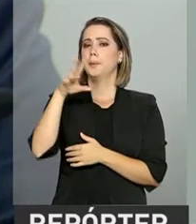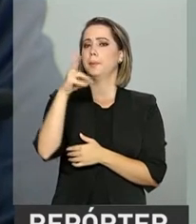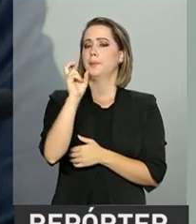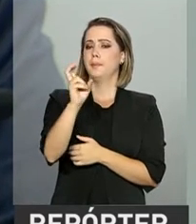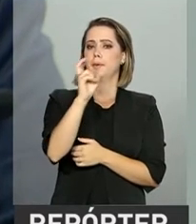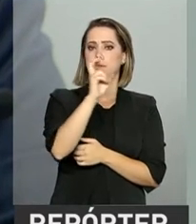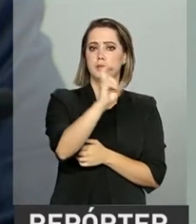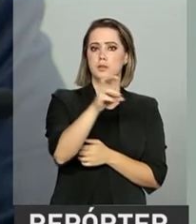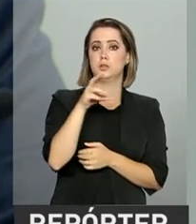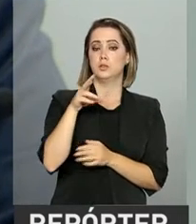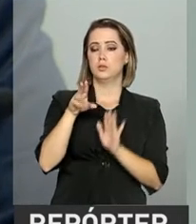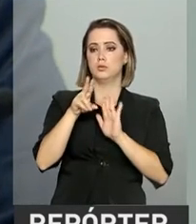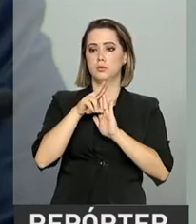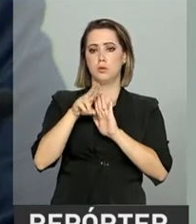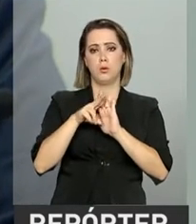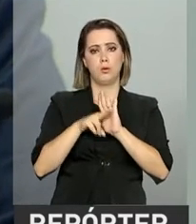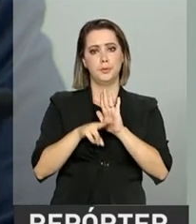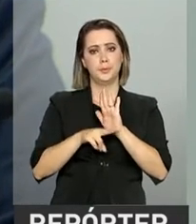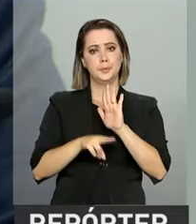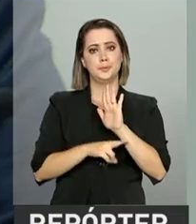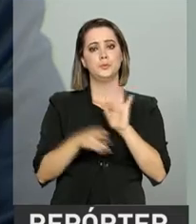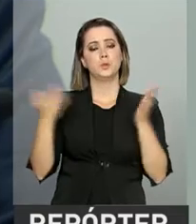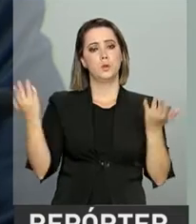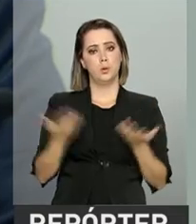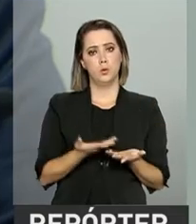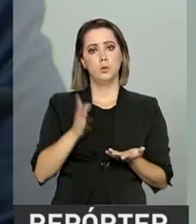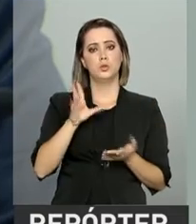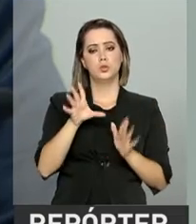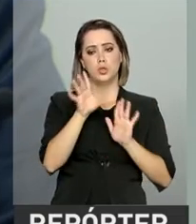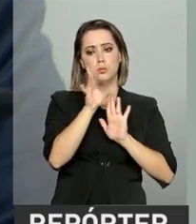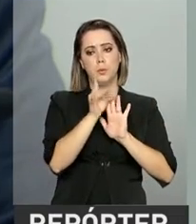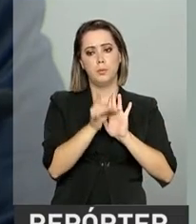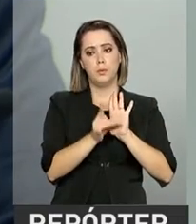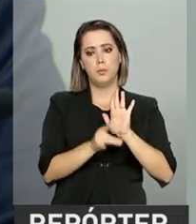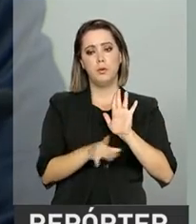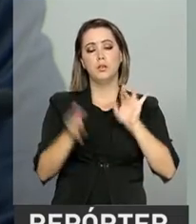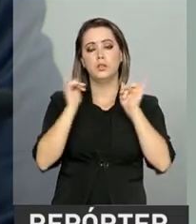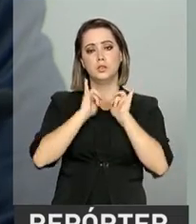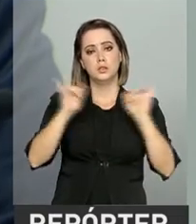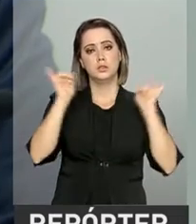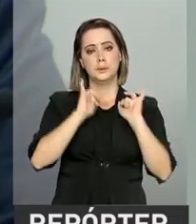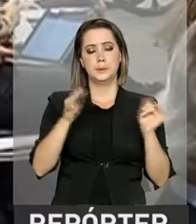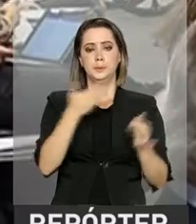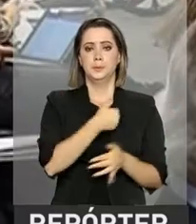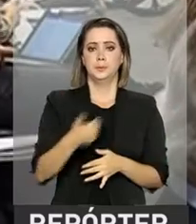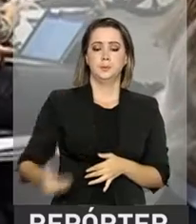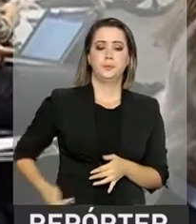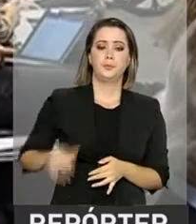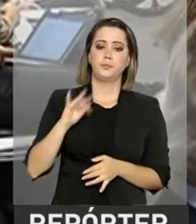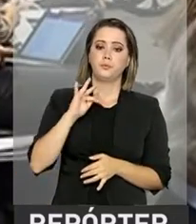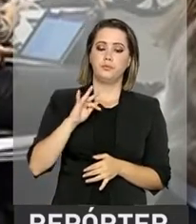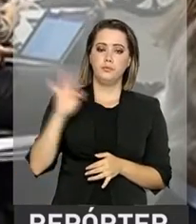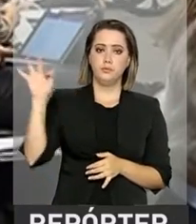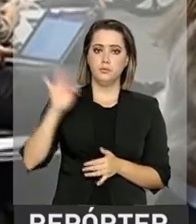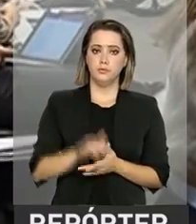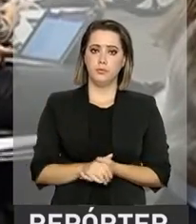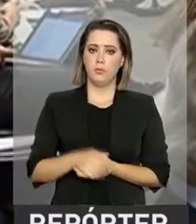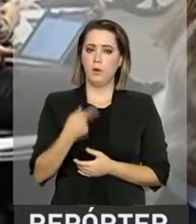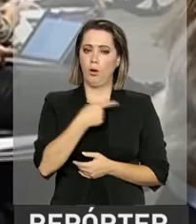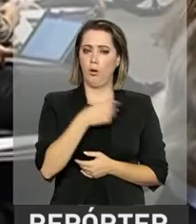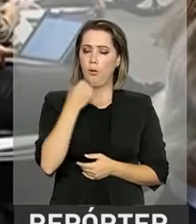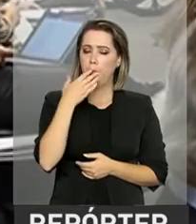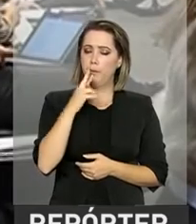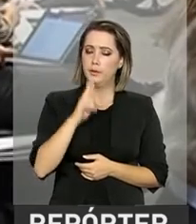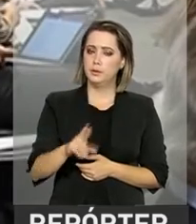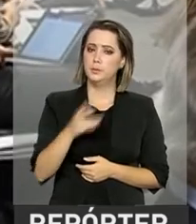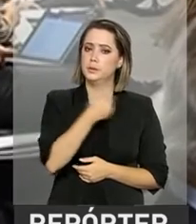56 medidas, já a esta altura catalogadas e divulgadas pelo governo. Segundo o presidente, os bons